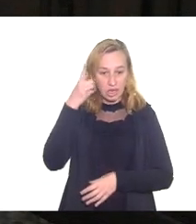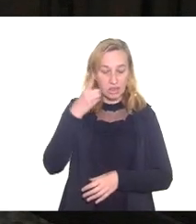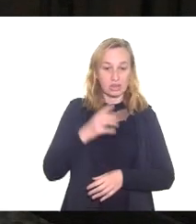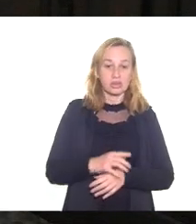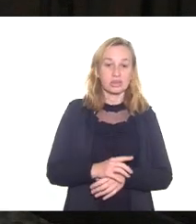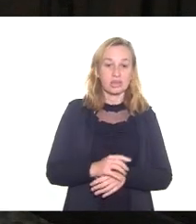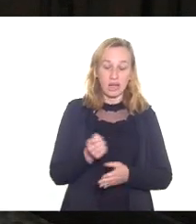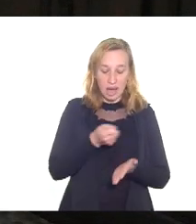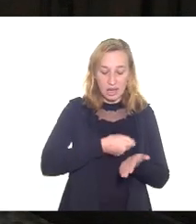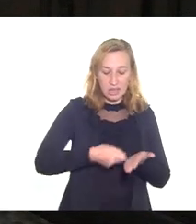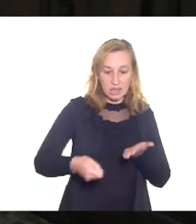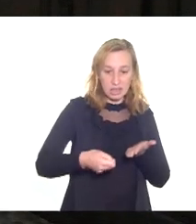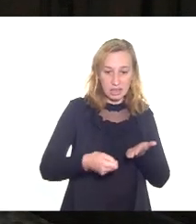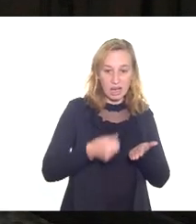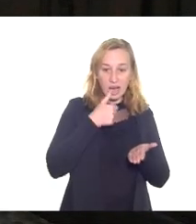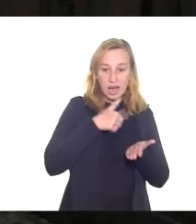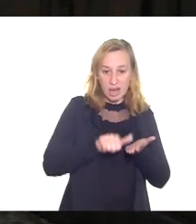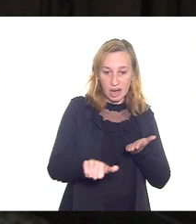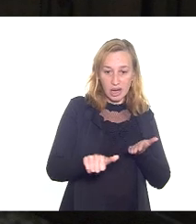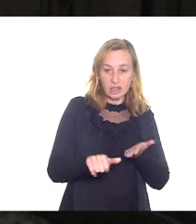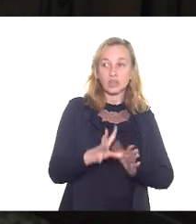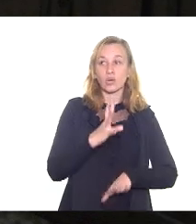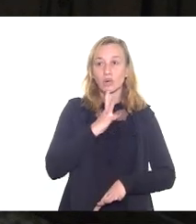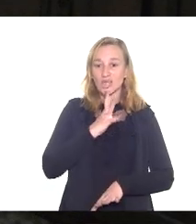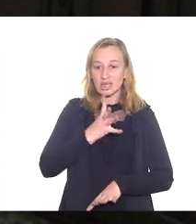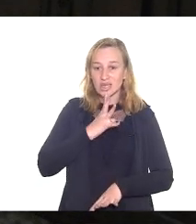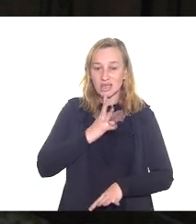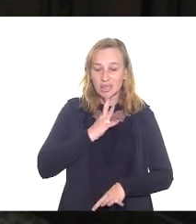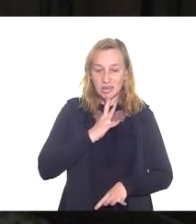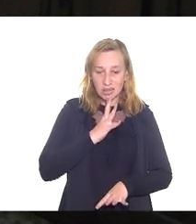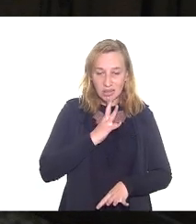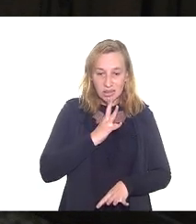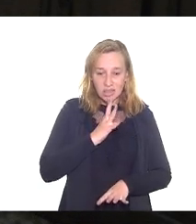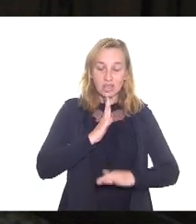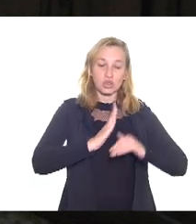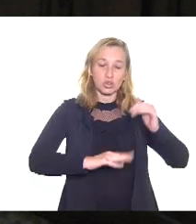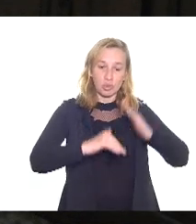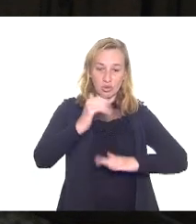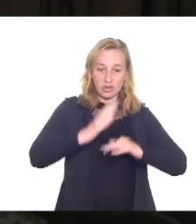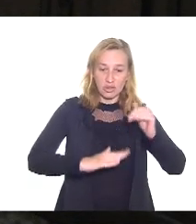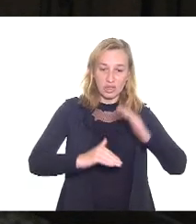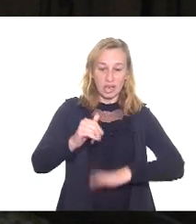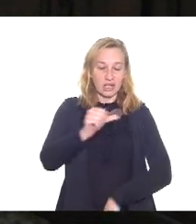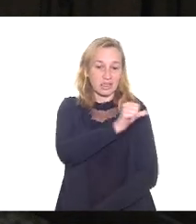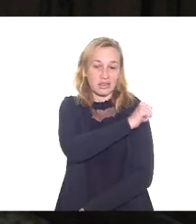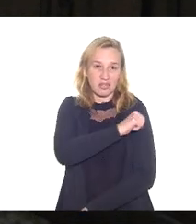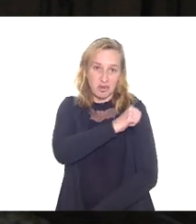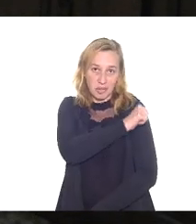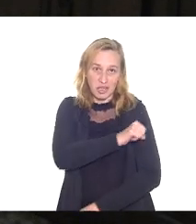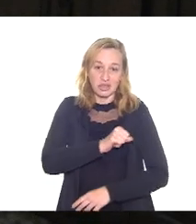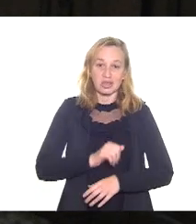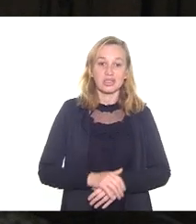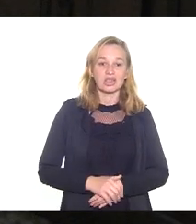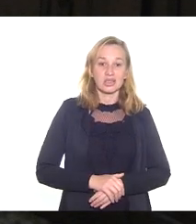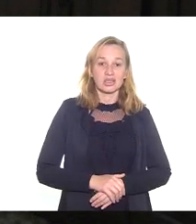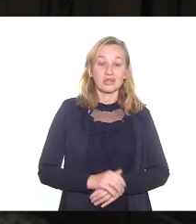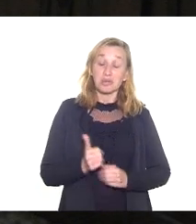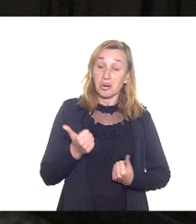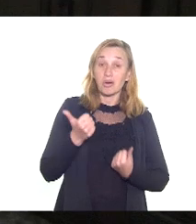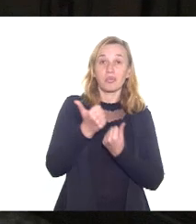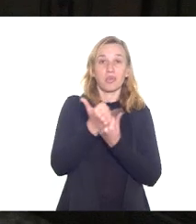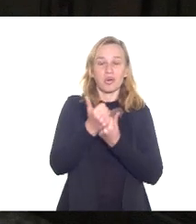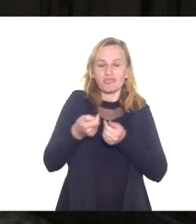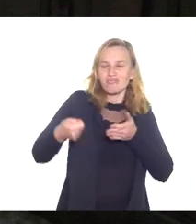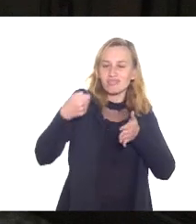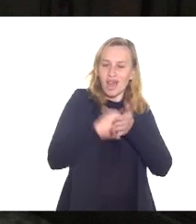essa carta em reconhecimento aos valorosos profissionais de enfermagem e em apoio à